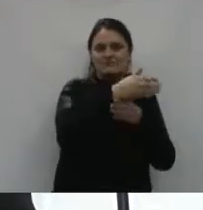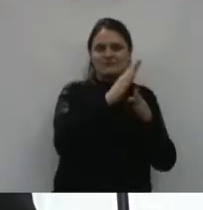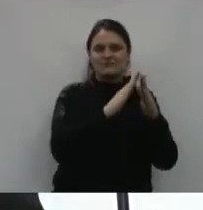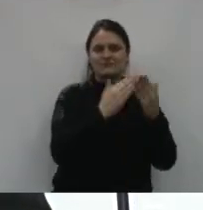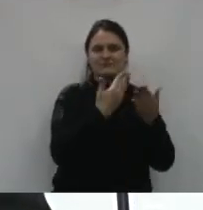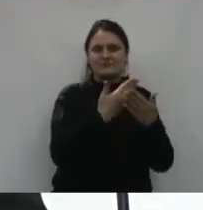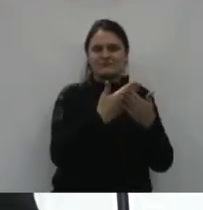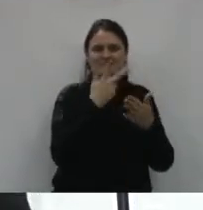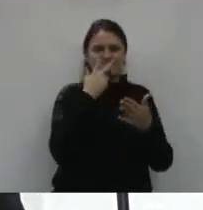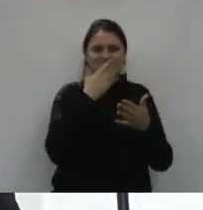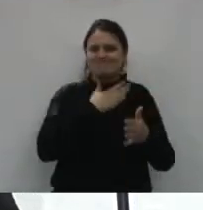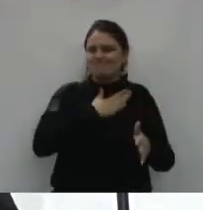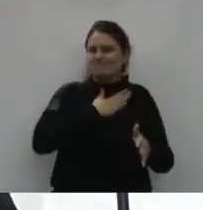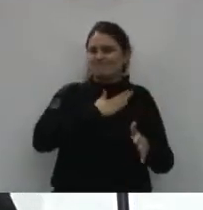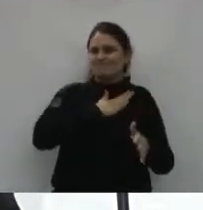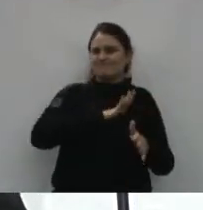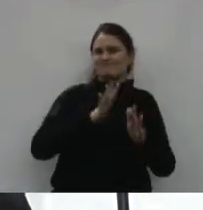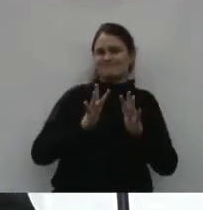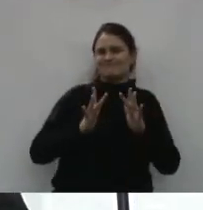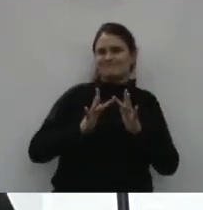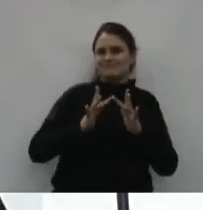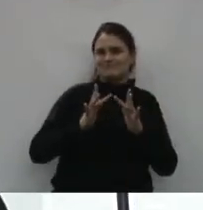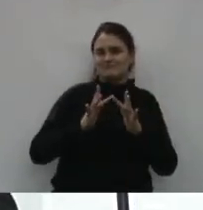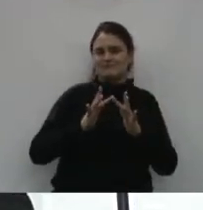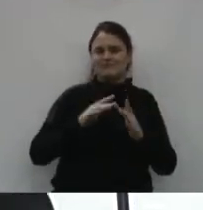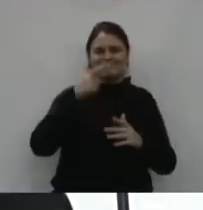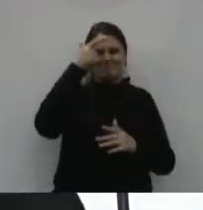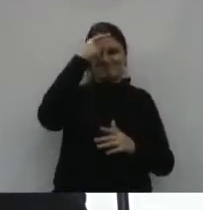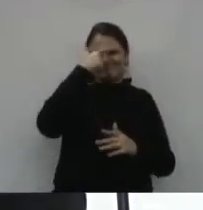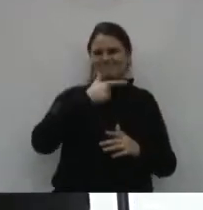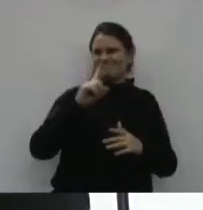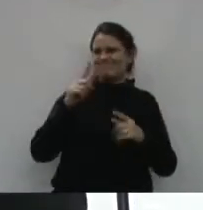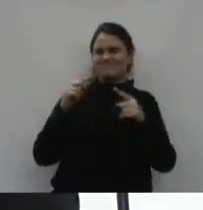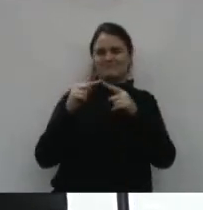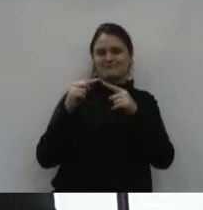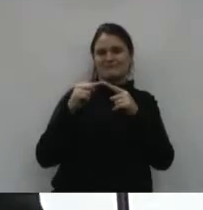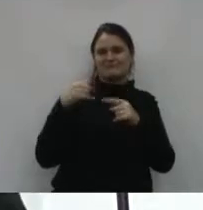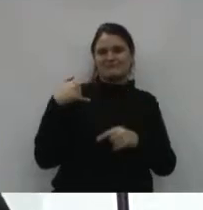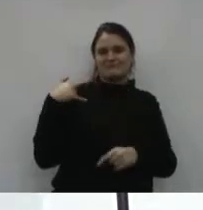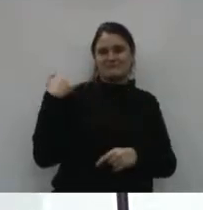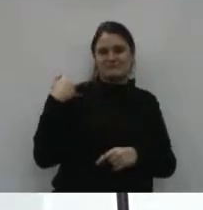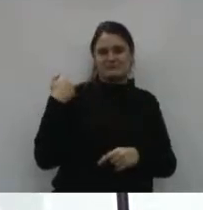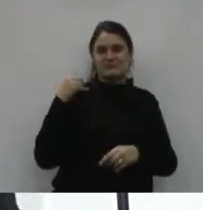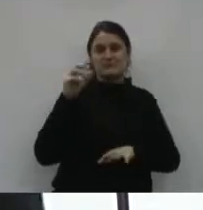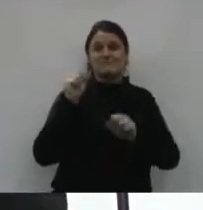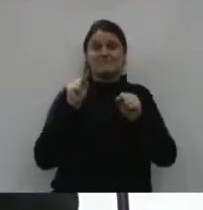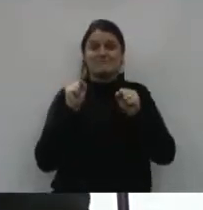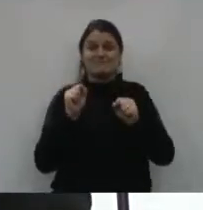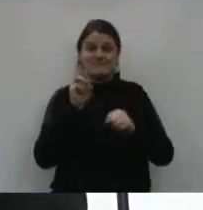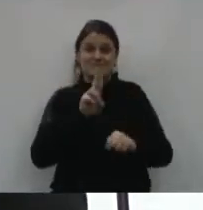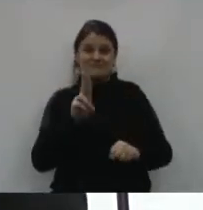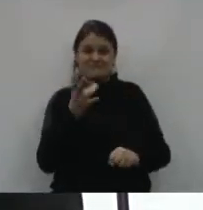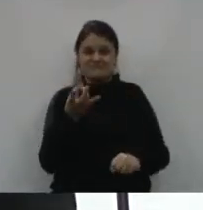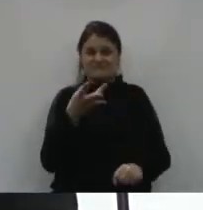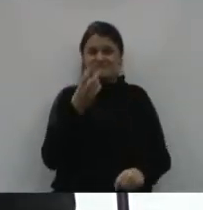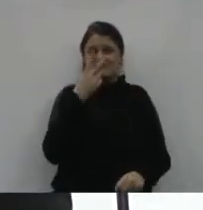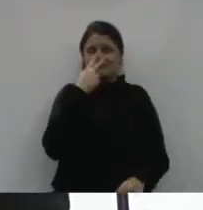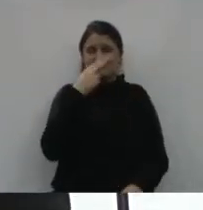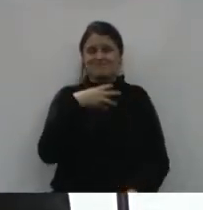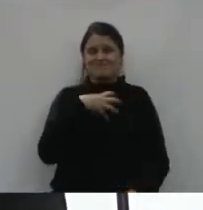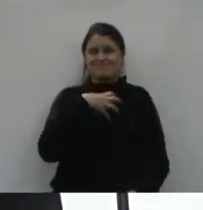escola a versão ao contato físico comportamento incompatível com a idade envolvimento com drogas